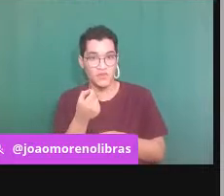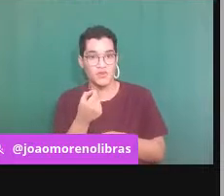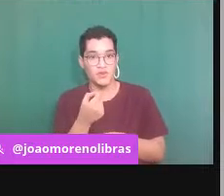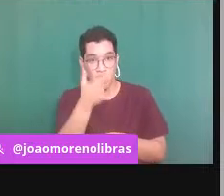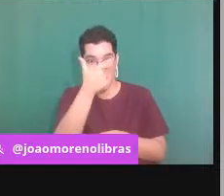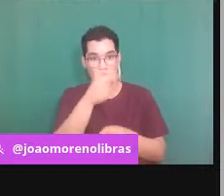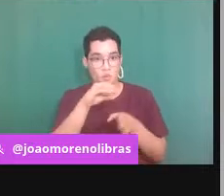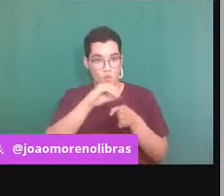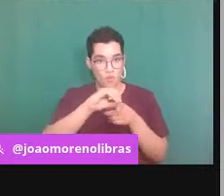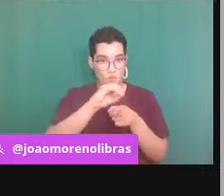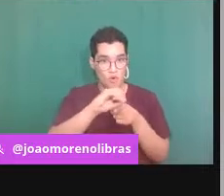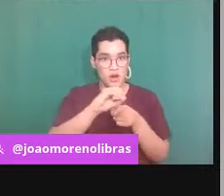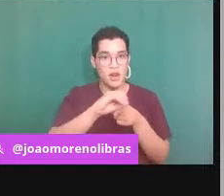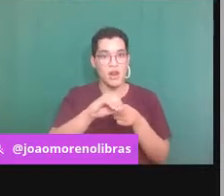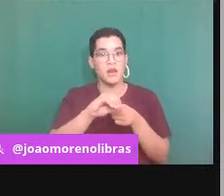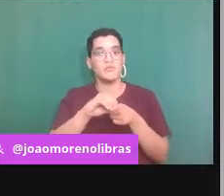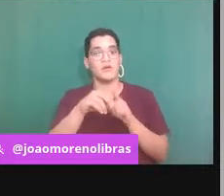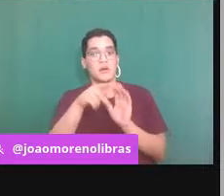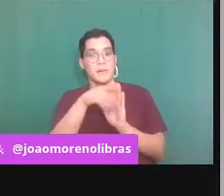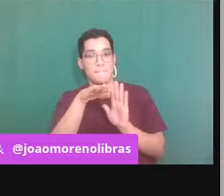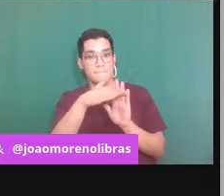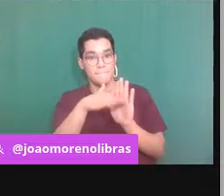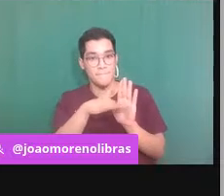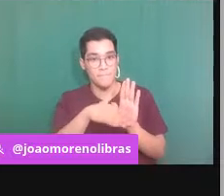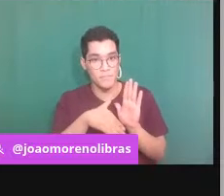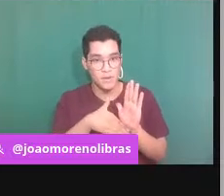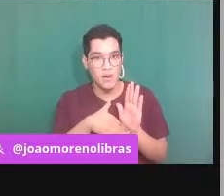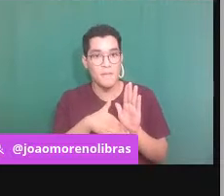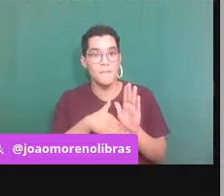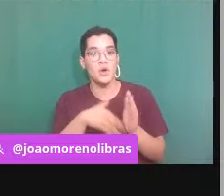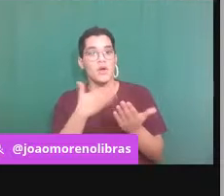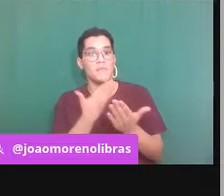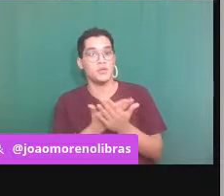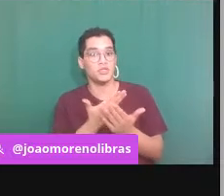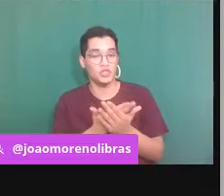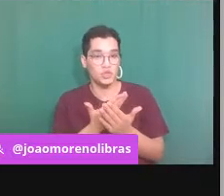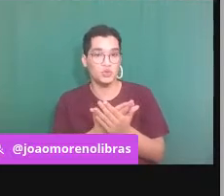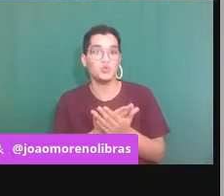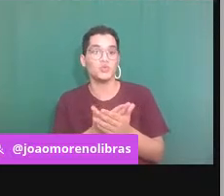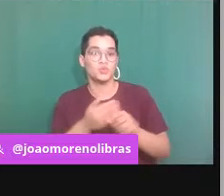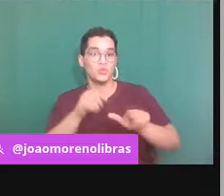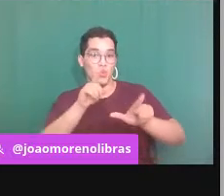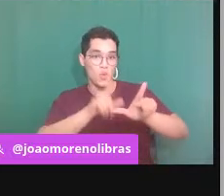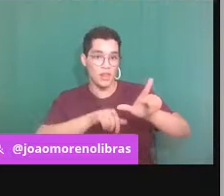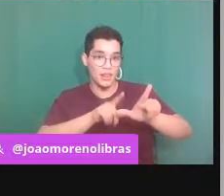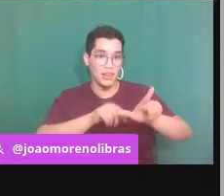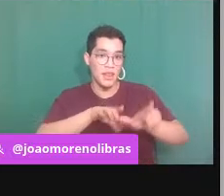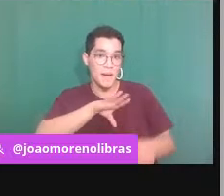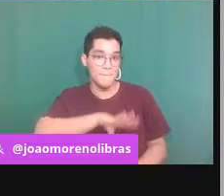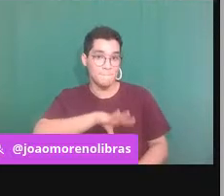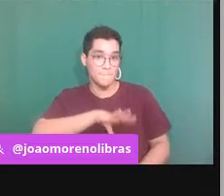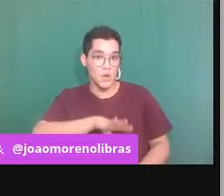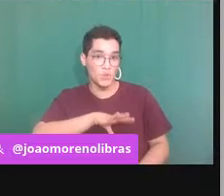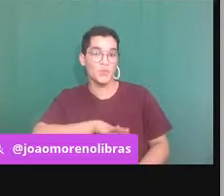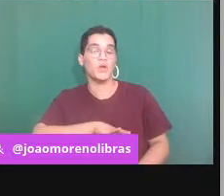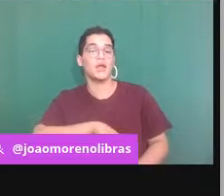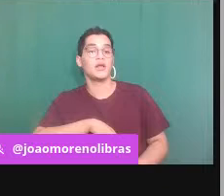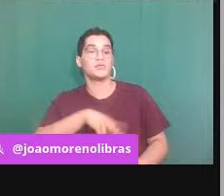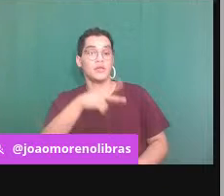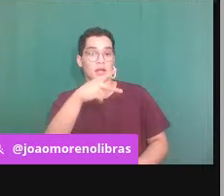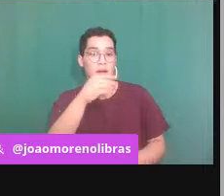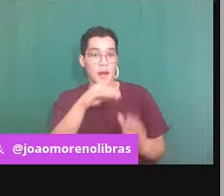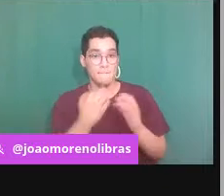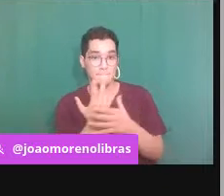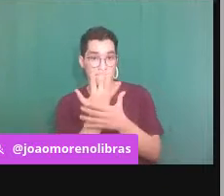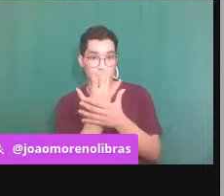por mim, no Programa de Estudos Pós-Graduados em Língua Portuguesa da PUC, e ela teve por tema a produção do texto